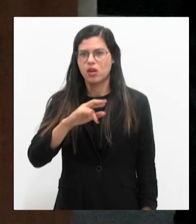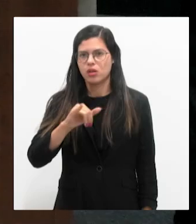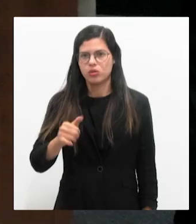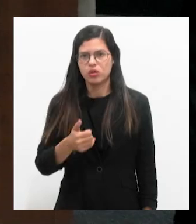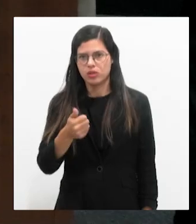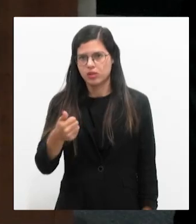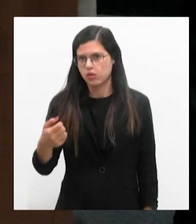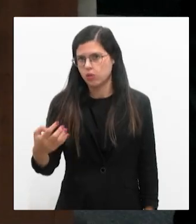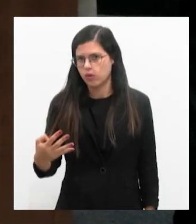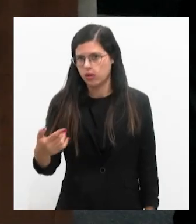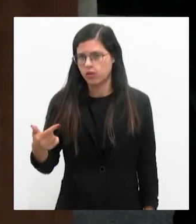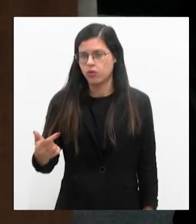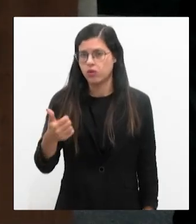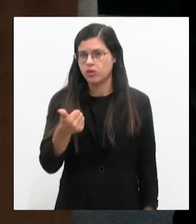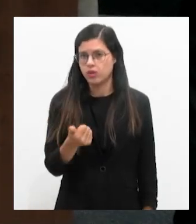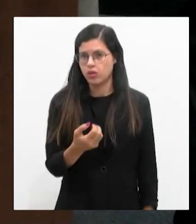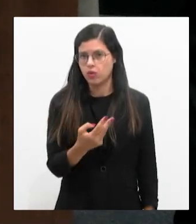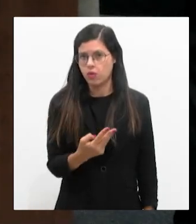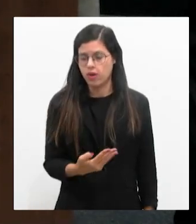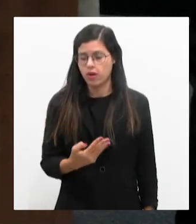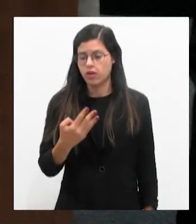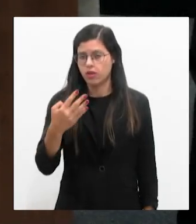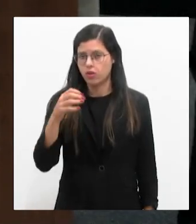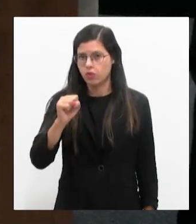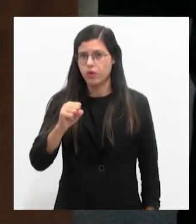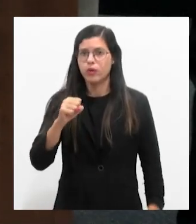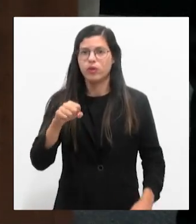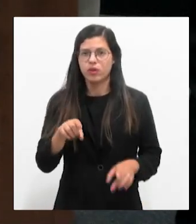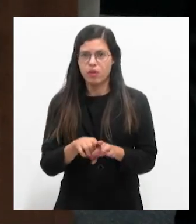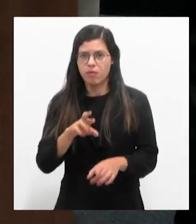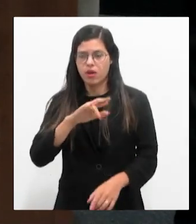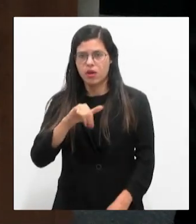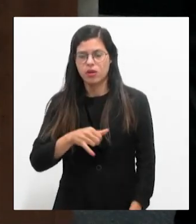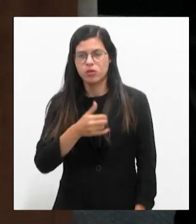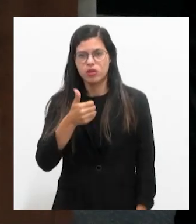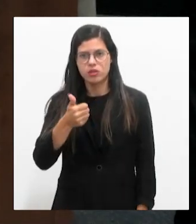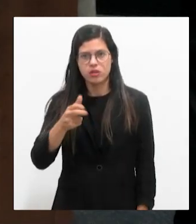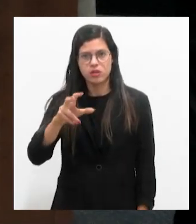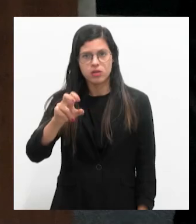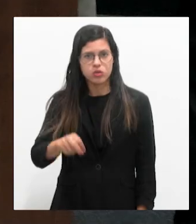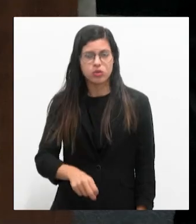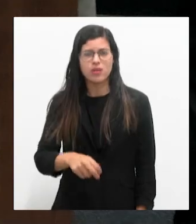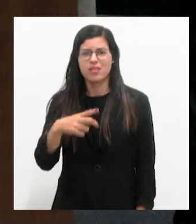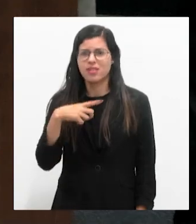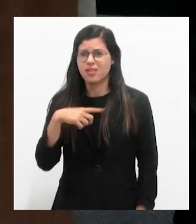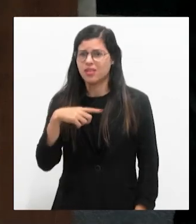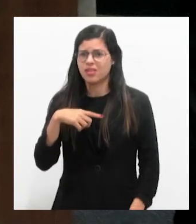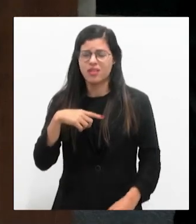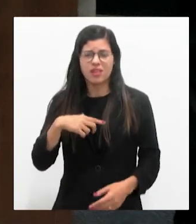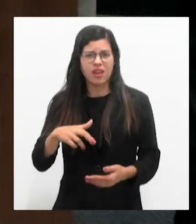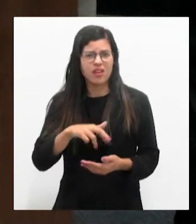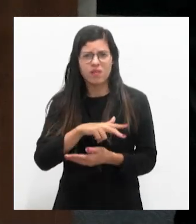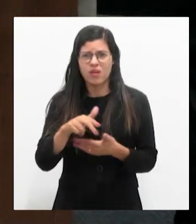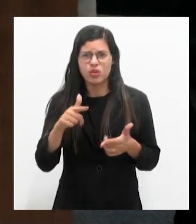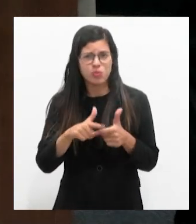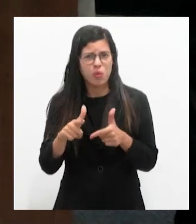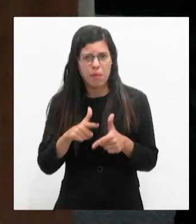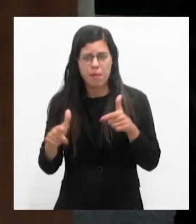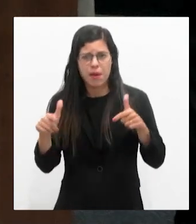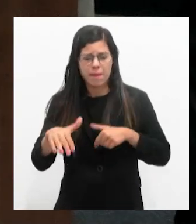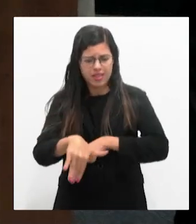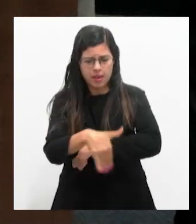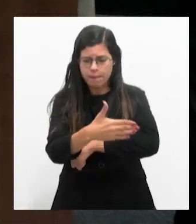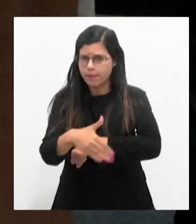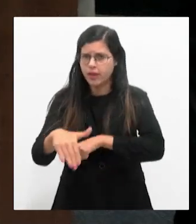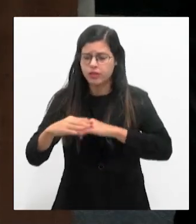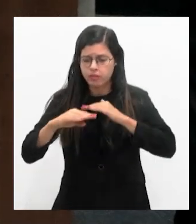a 148 e a RJ 150, estão em estado de calamidade, com vários buracos, com risco de deslizamentos e